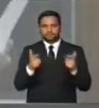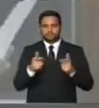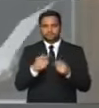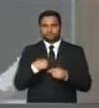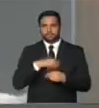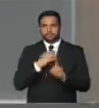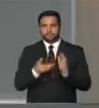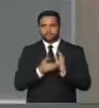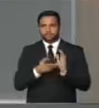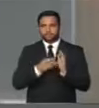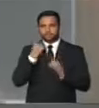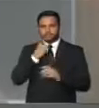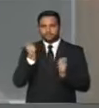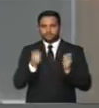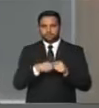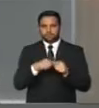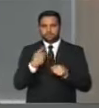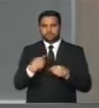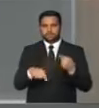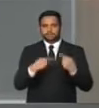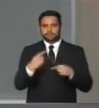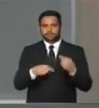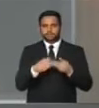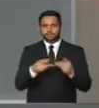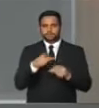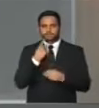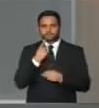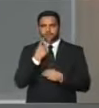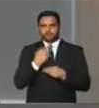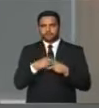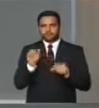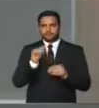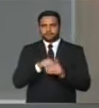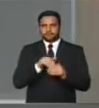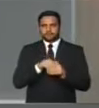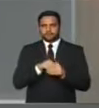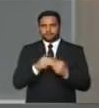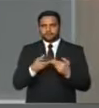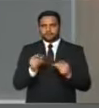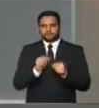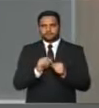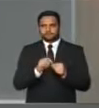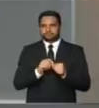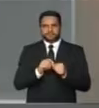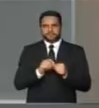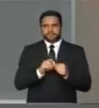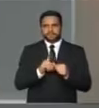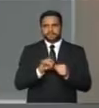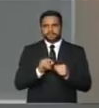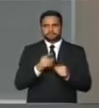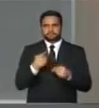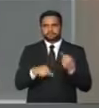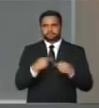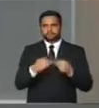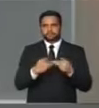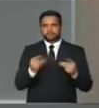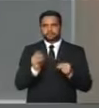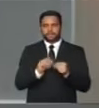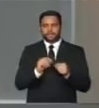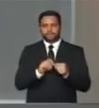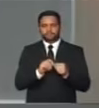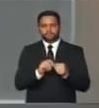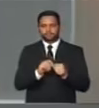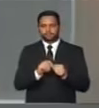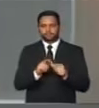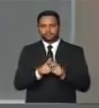para que a Câmara dos Deputados possa aqui discutir, deliberar e votar as matérias que o Brasil exige e que precisa para a